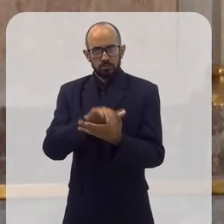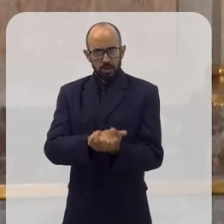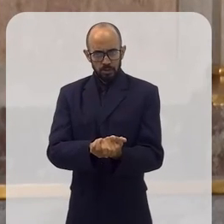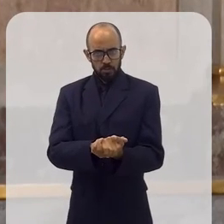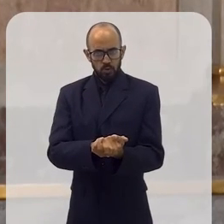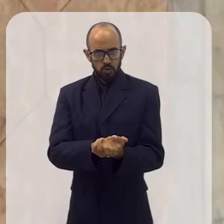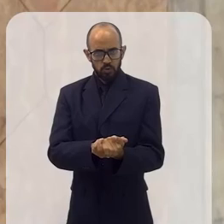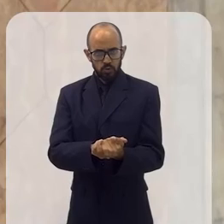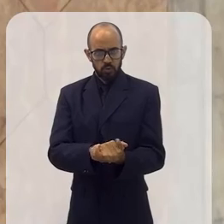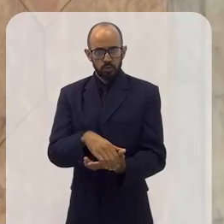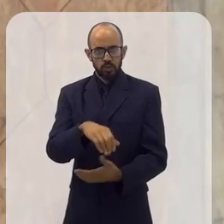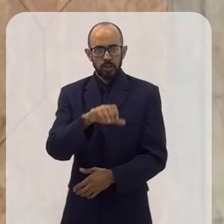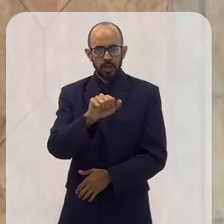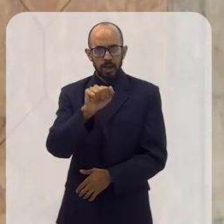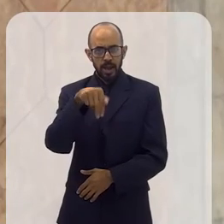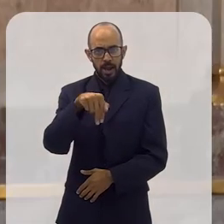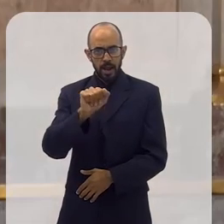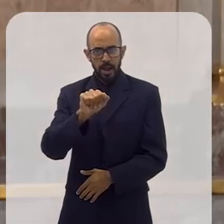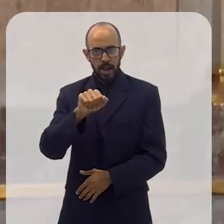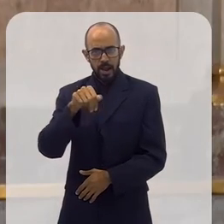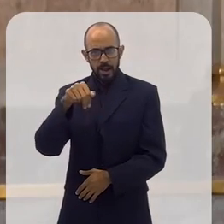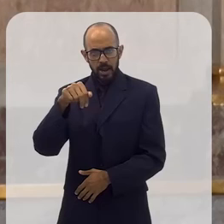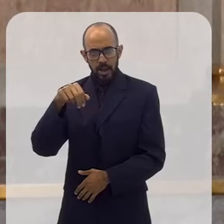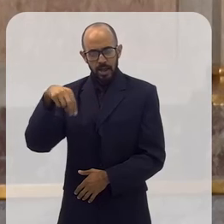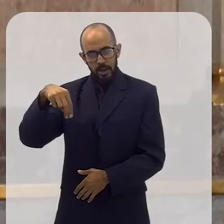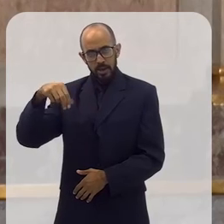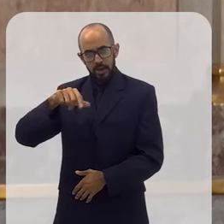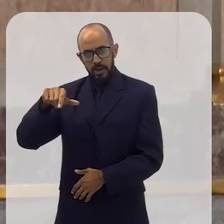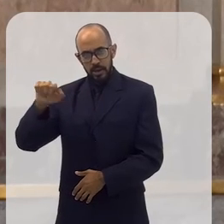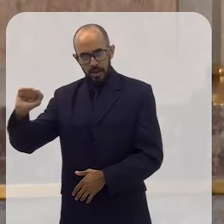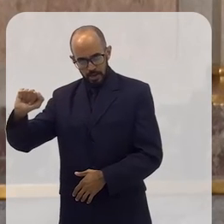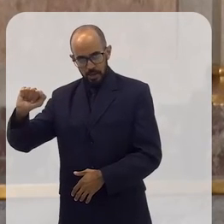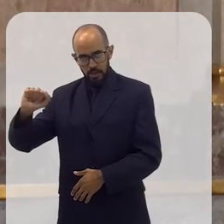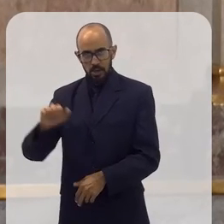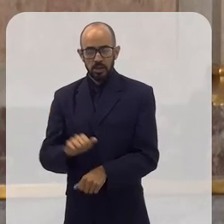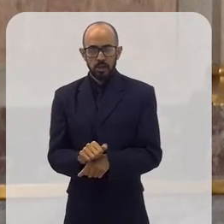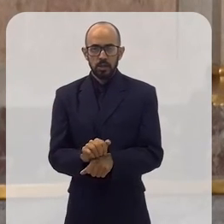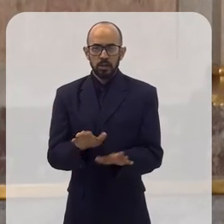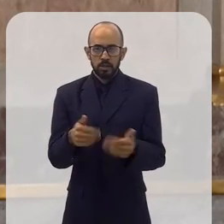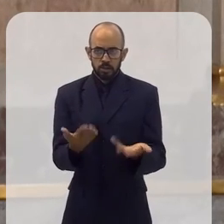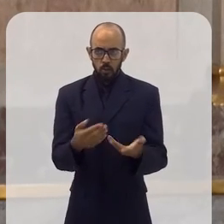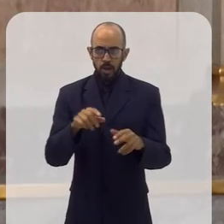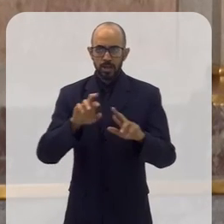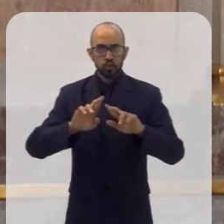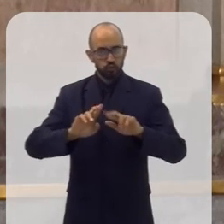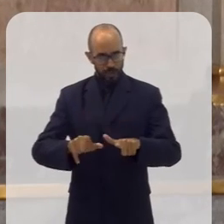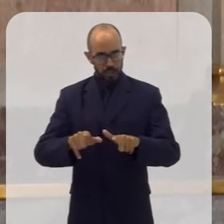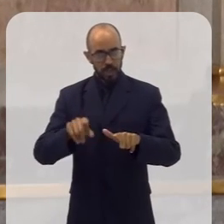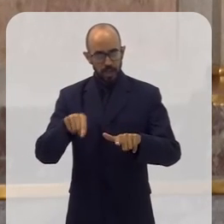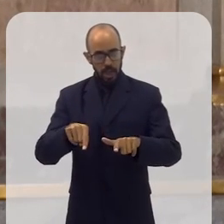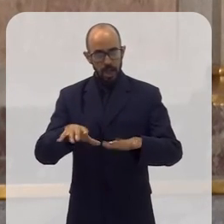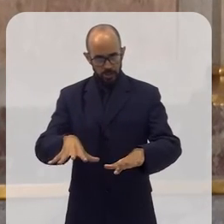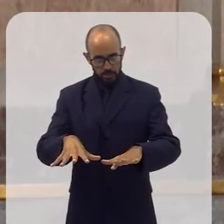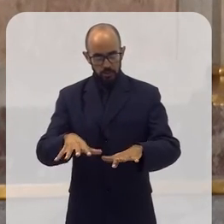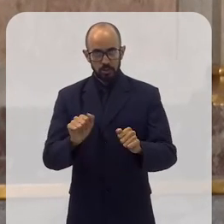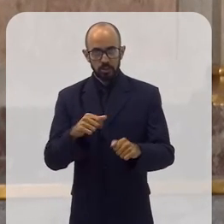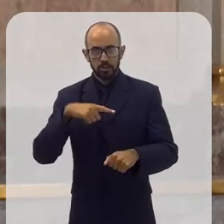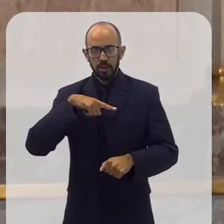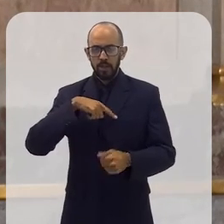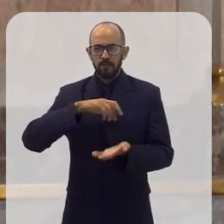Cana. A Sim. mesma coisa está feita em nossa igreja. Esta é a diferença.